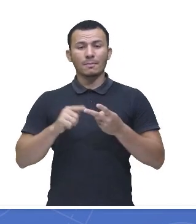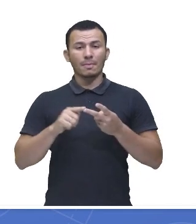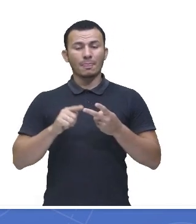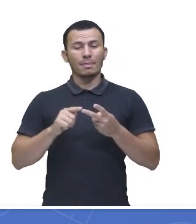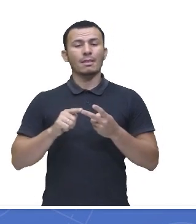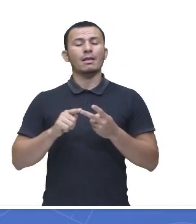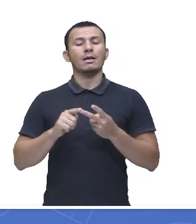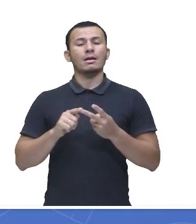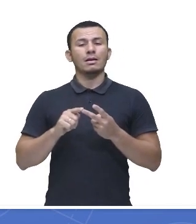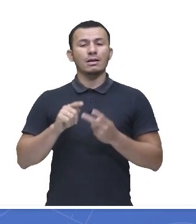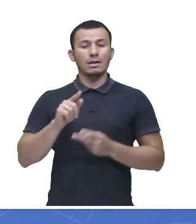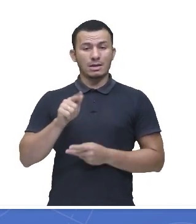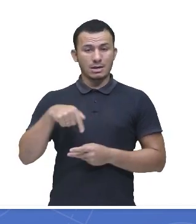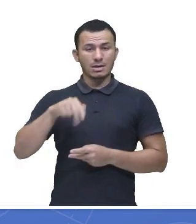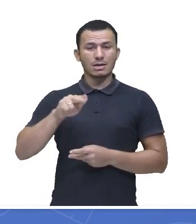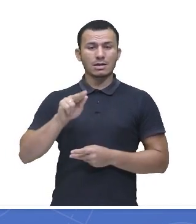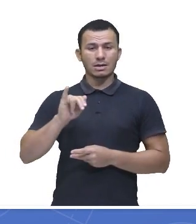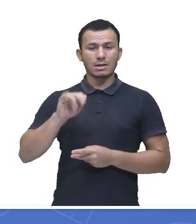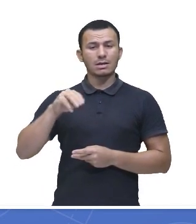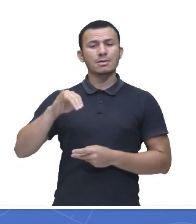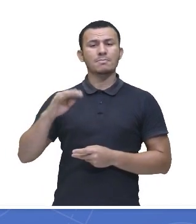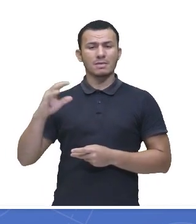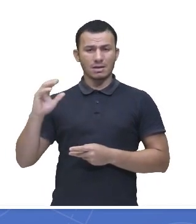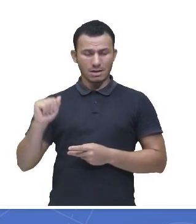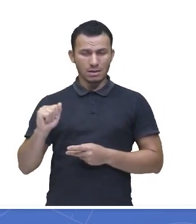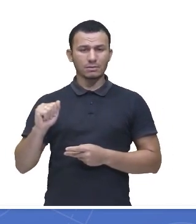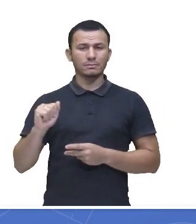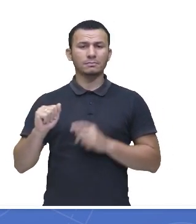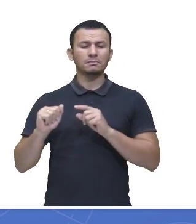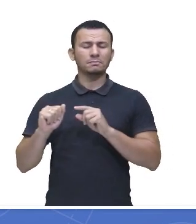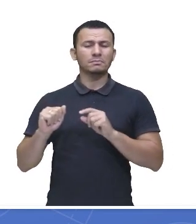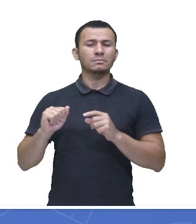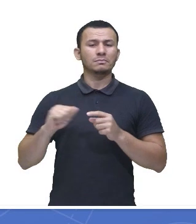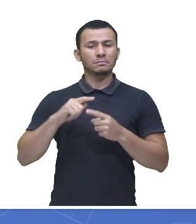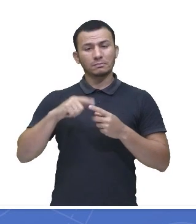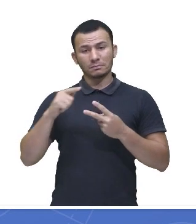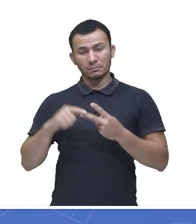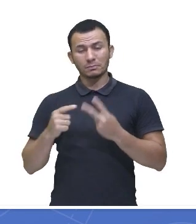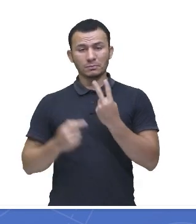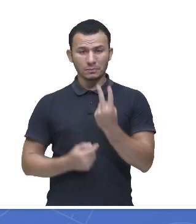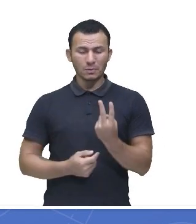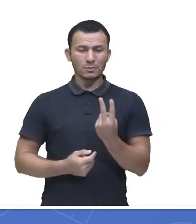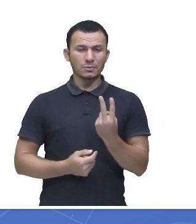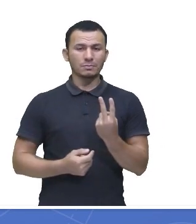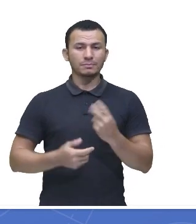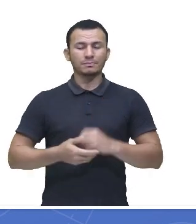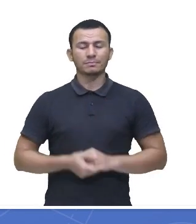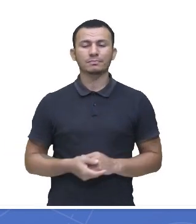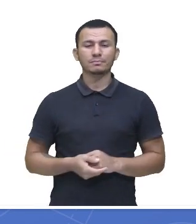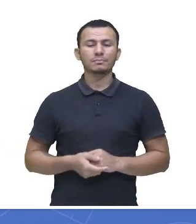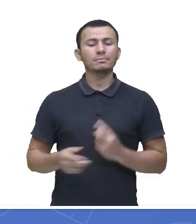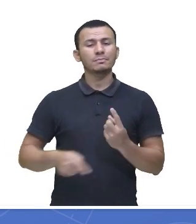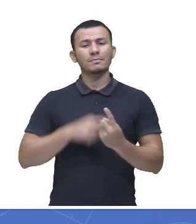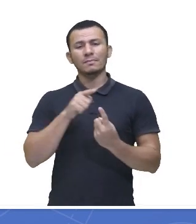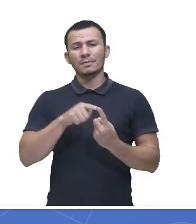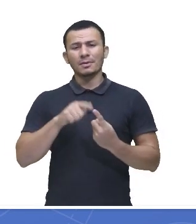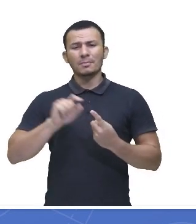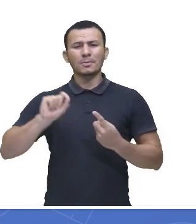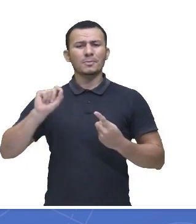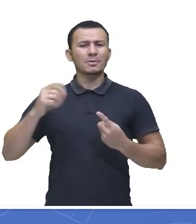digestão química, ok? A digestão mecânica e a digestão química.